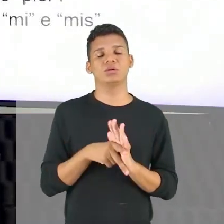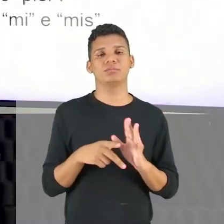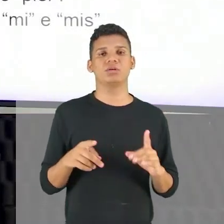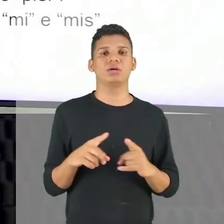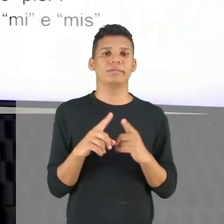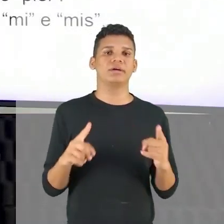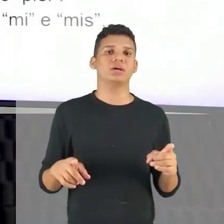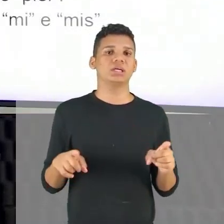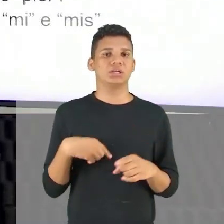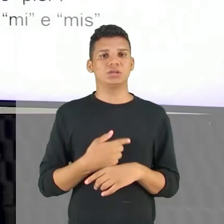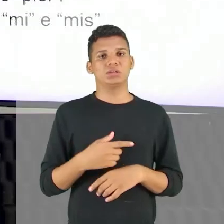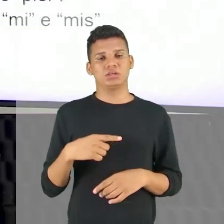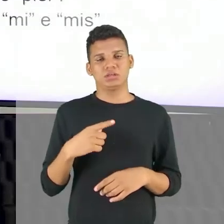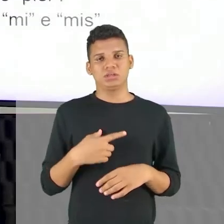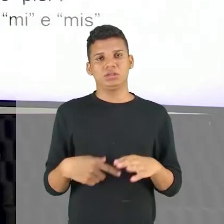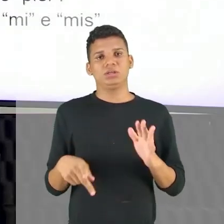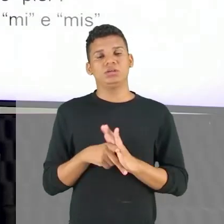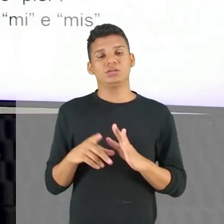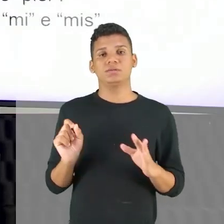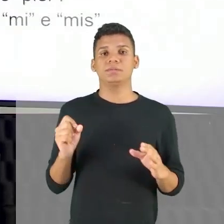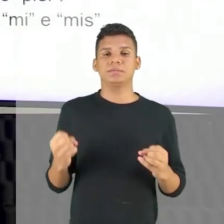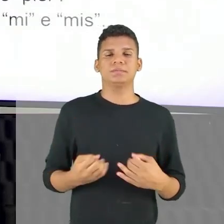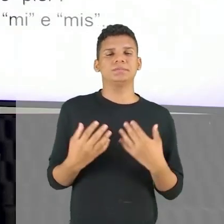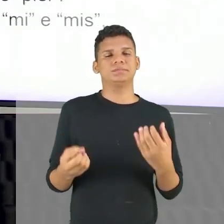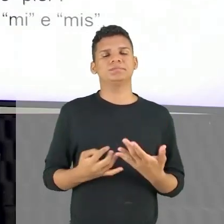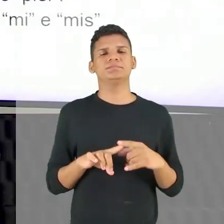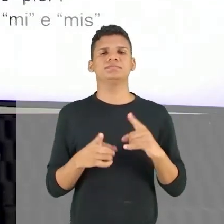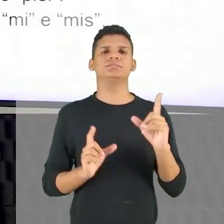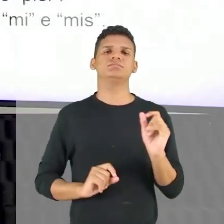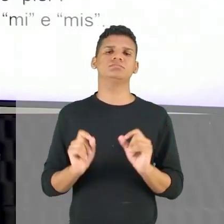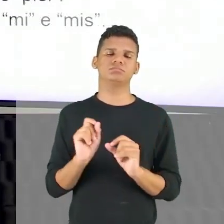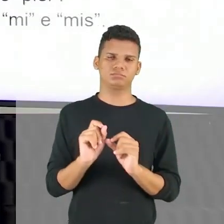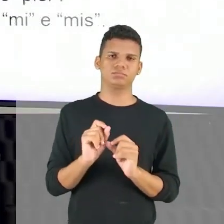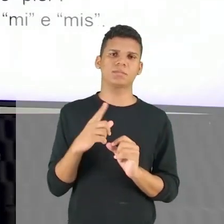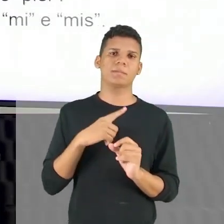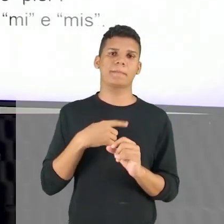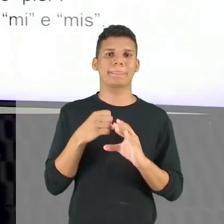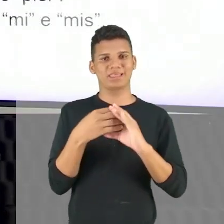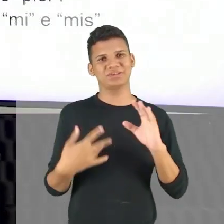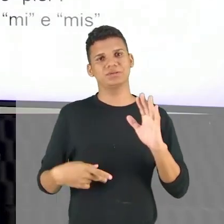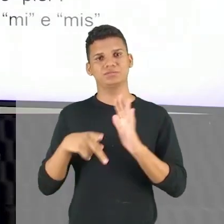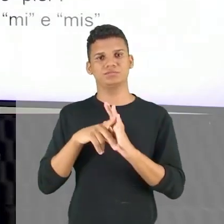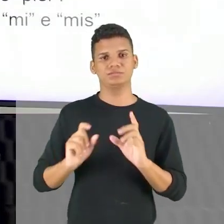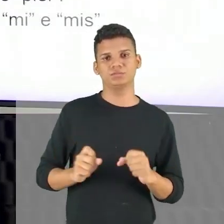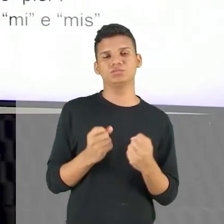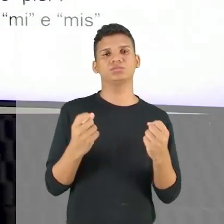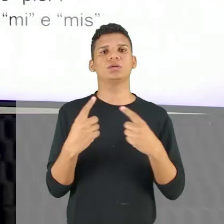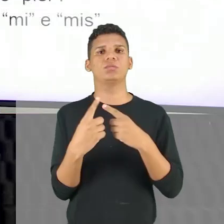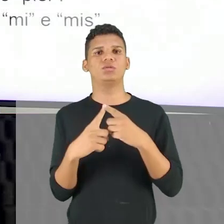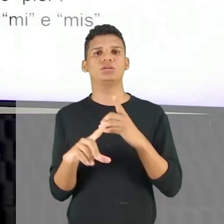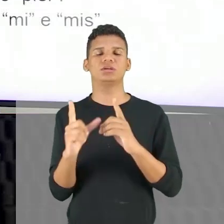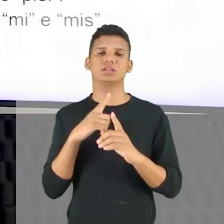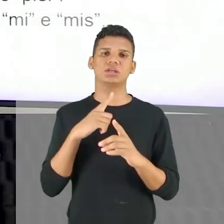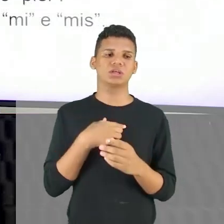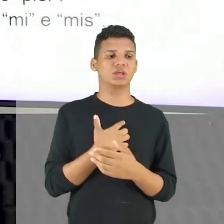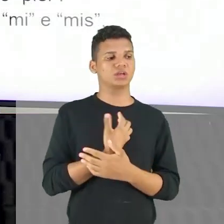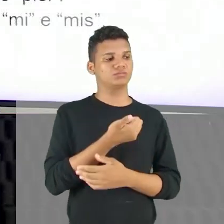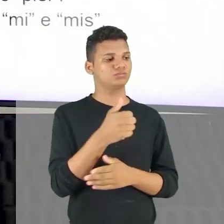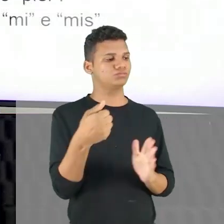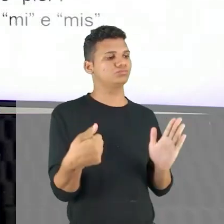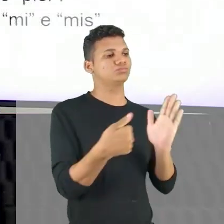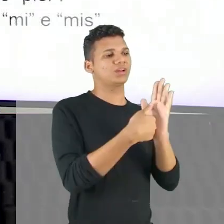Então aqui nós temos expressões idiomáticas. Aí, para enfatizar características e atitudes que reforçam a identidade da mulher